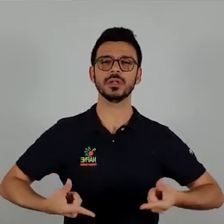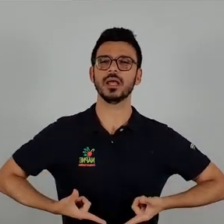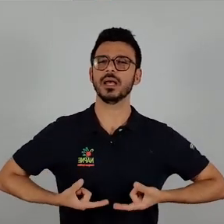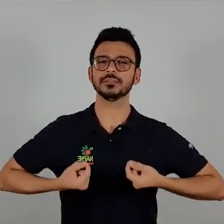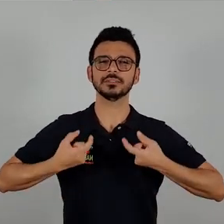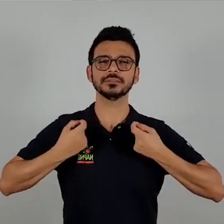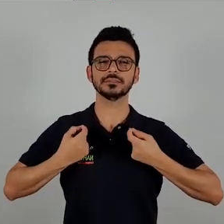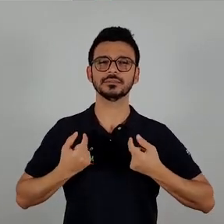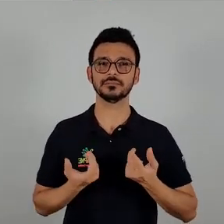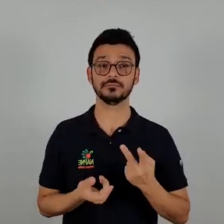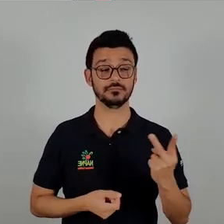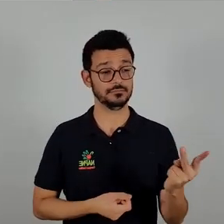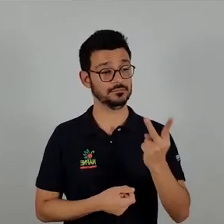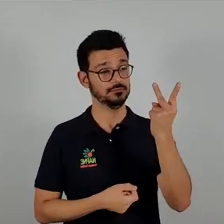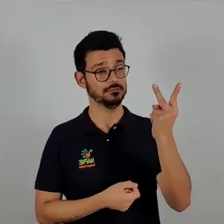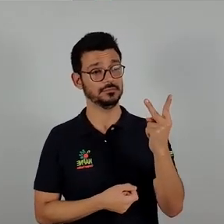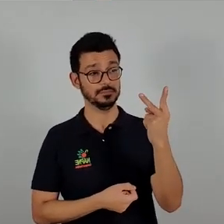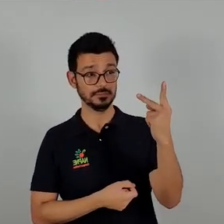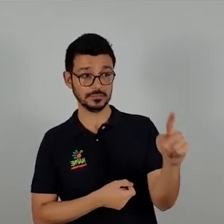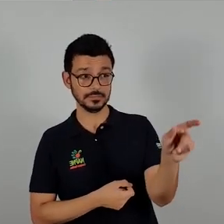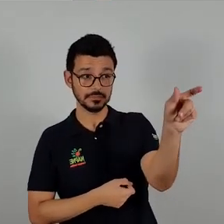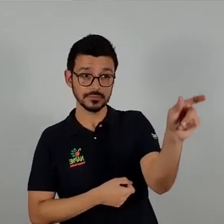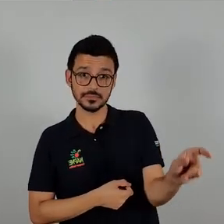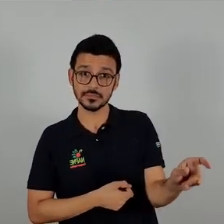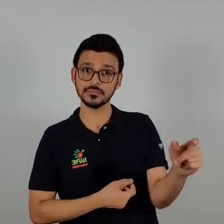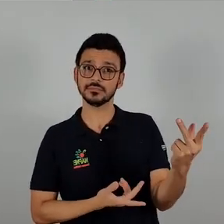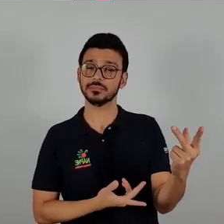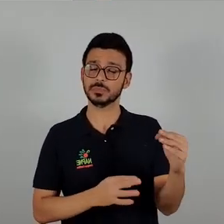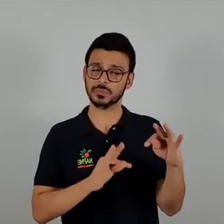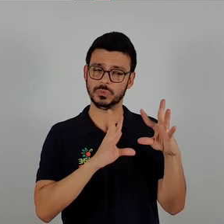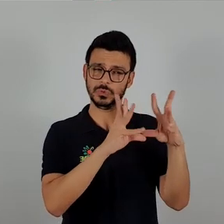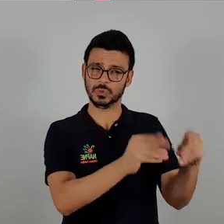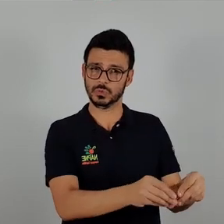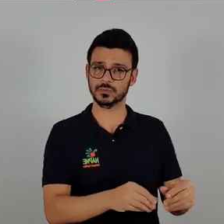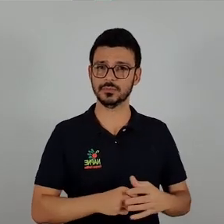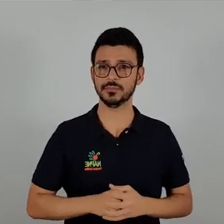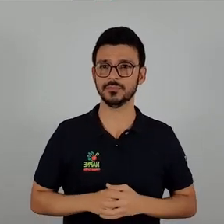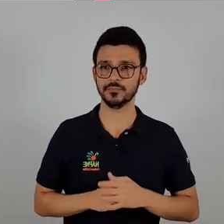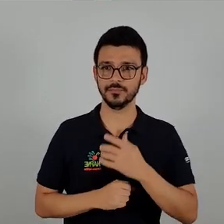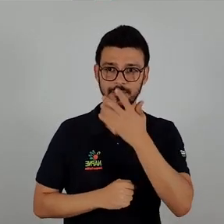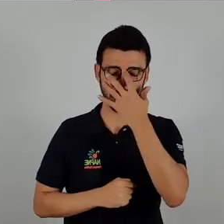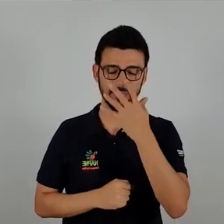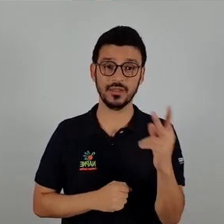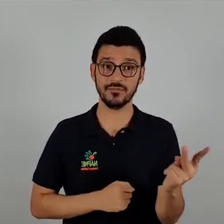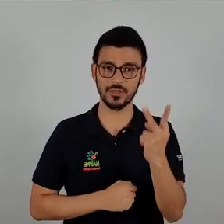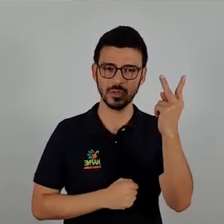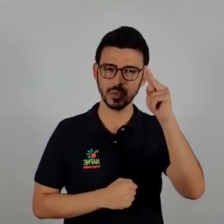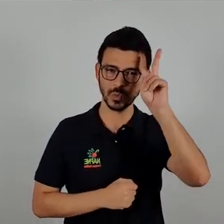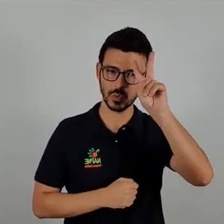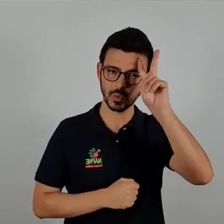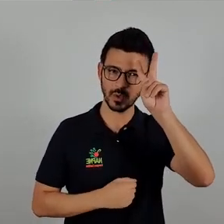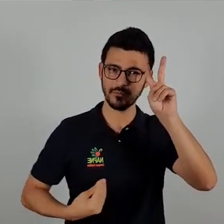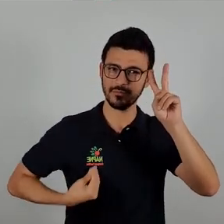valoriza a genética dele para o lado positivo. E corta as manifestações clínicas, por que não vai curar?